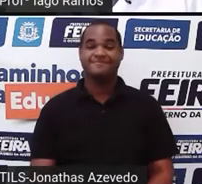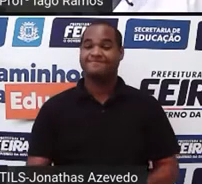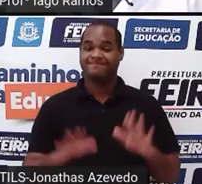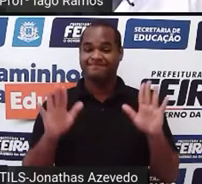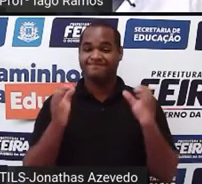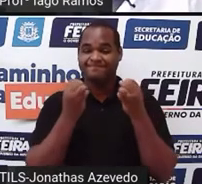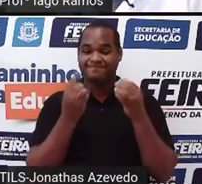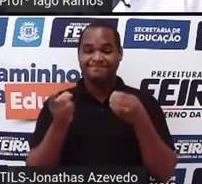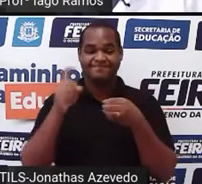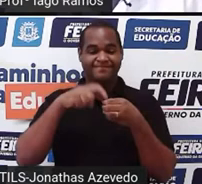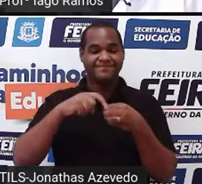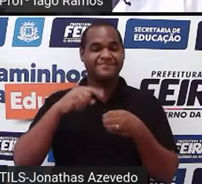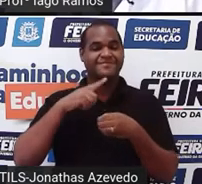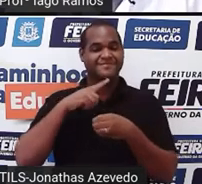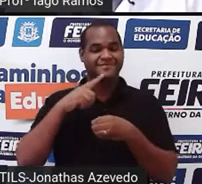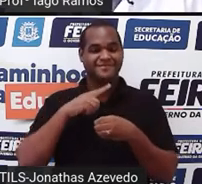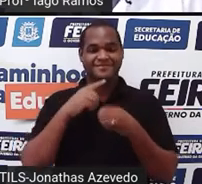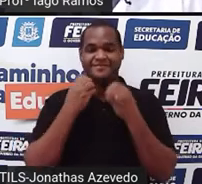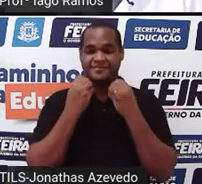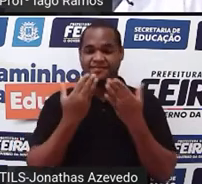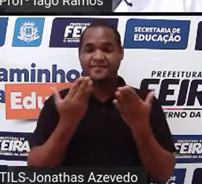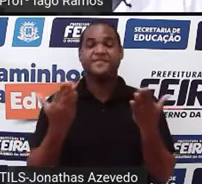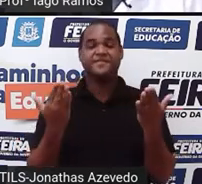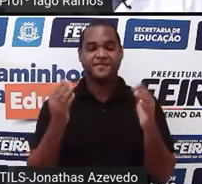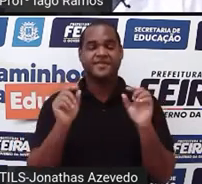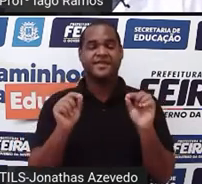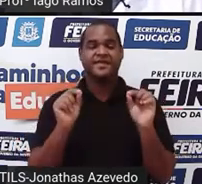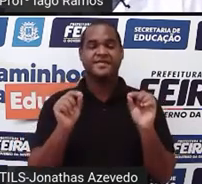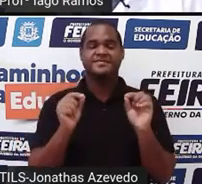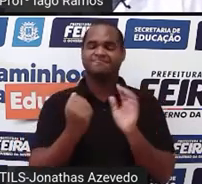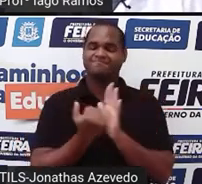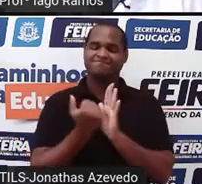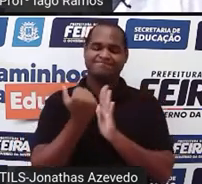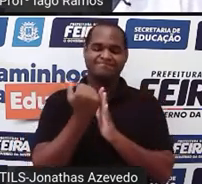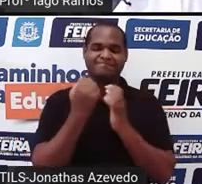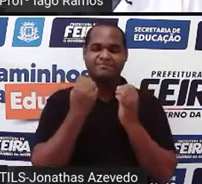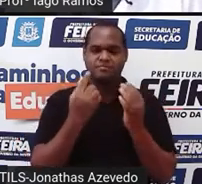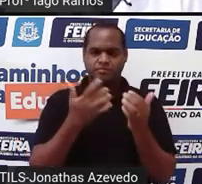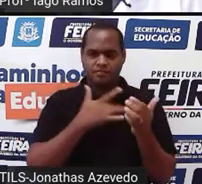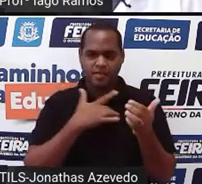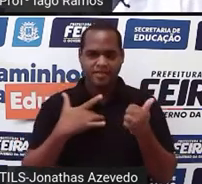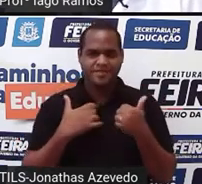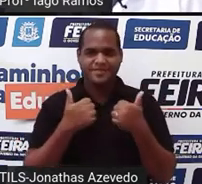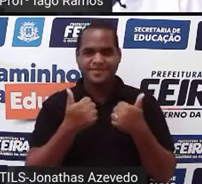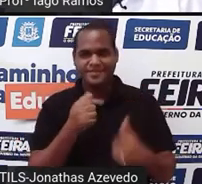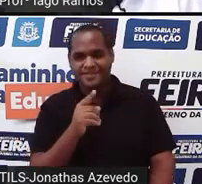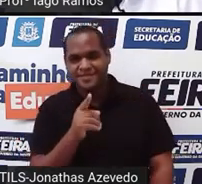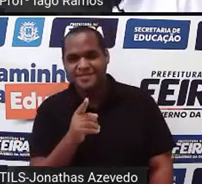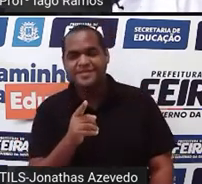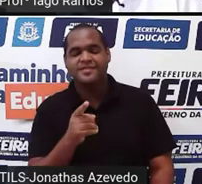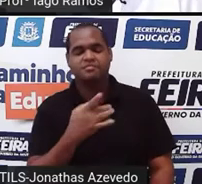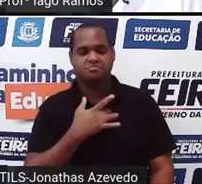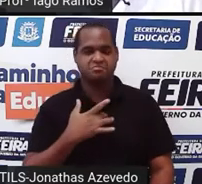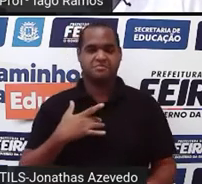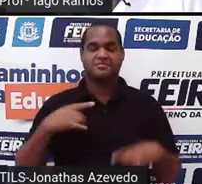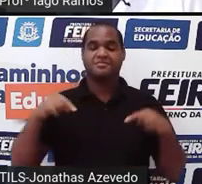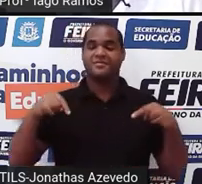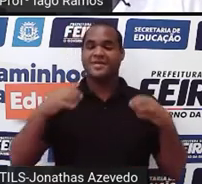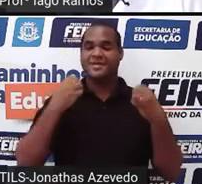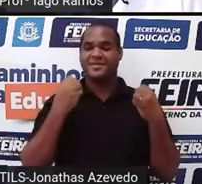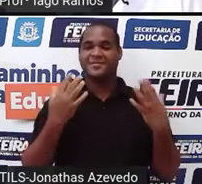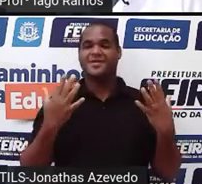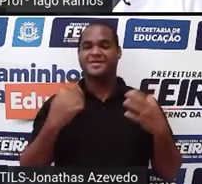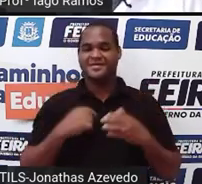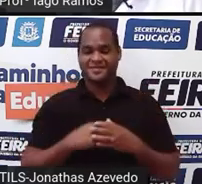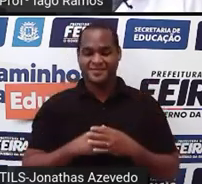Estamos de volta! É isso aí! Tudo bem contigo aí do outro lado? Tudo bem com a gente aqui desse